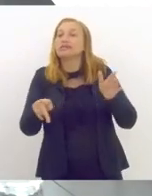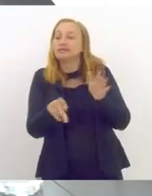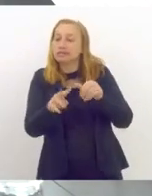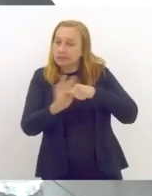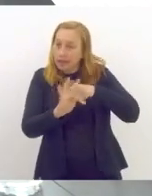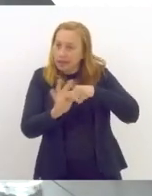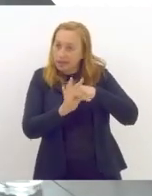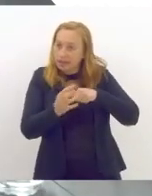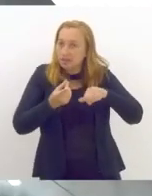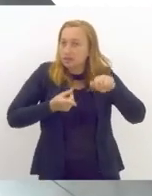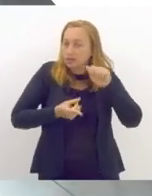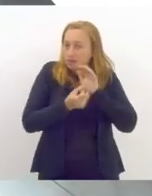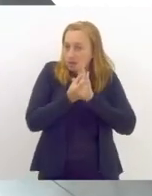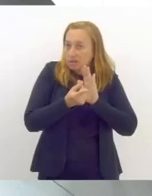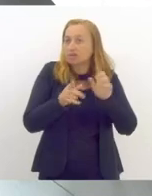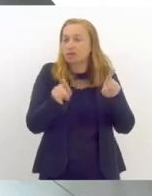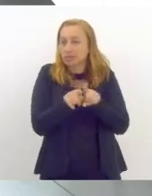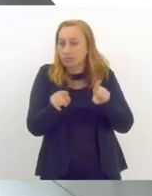financeira